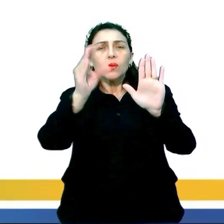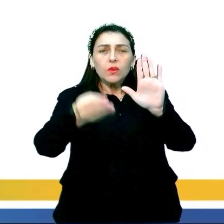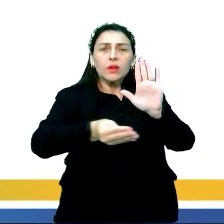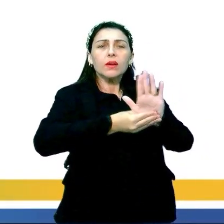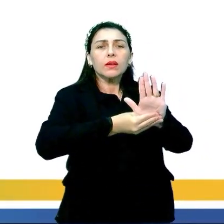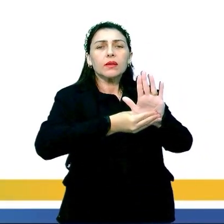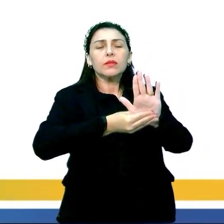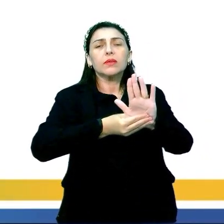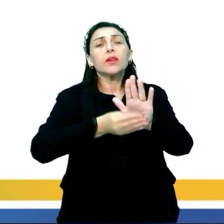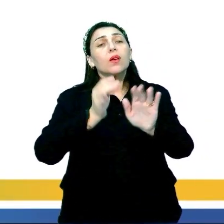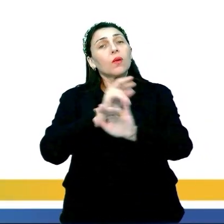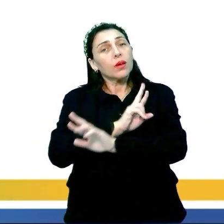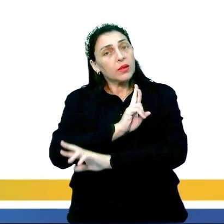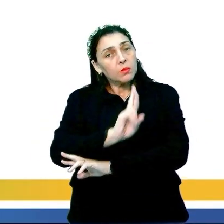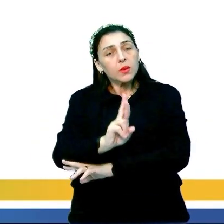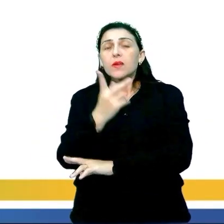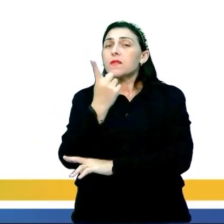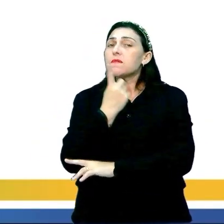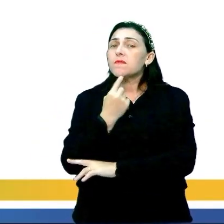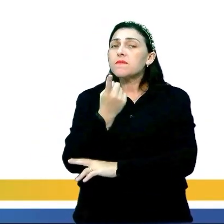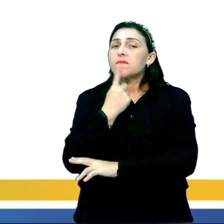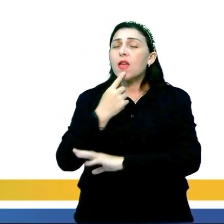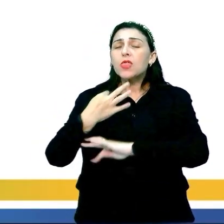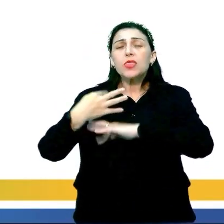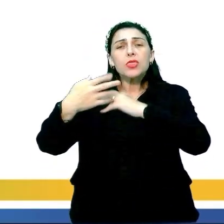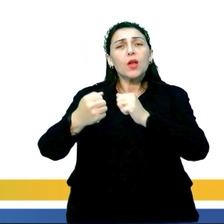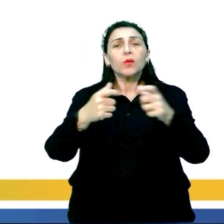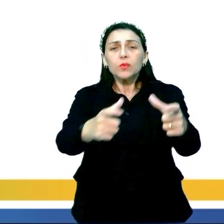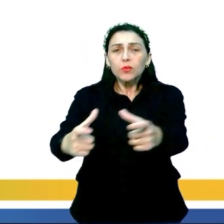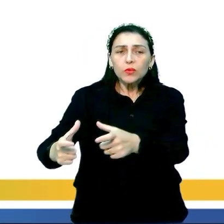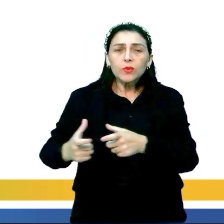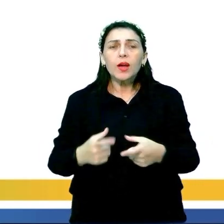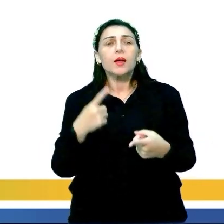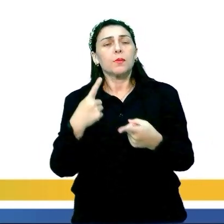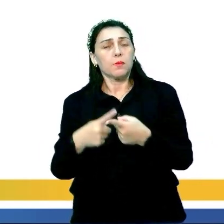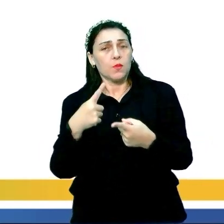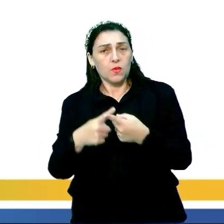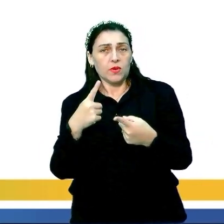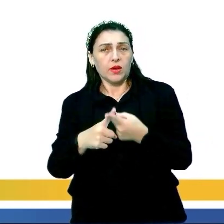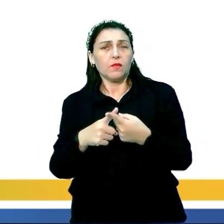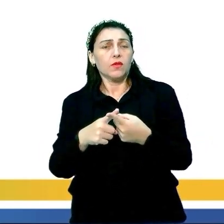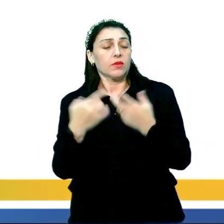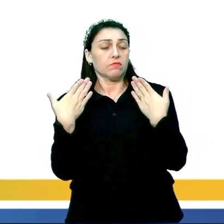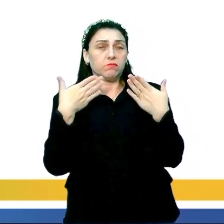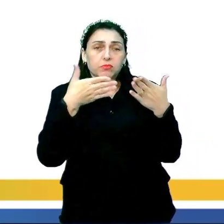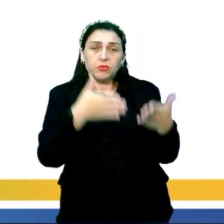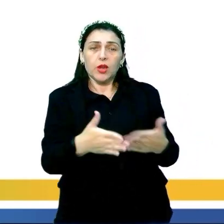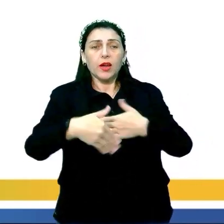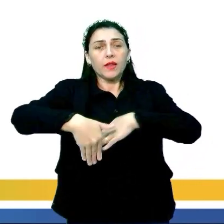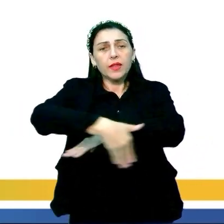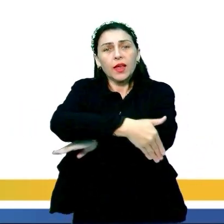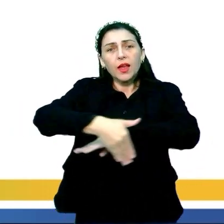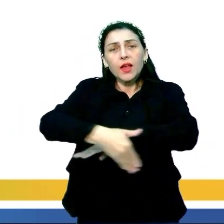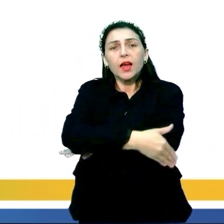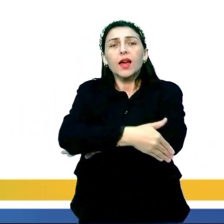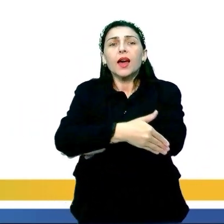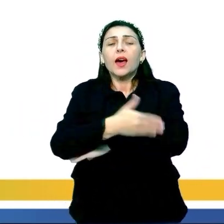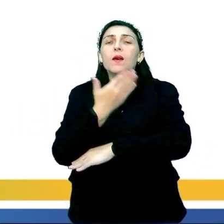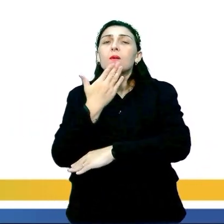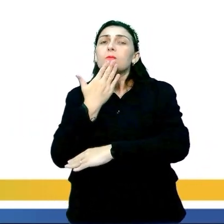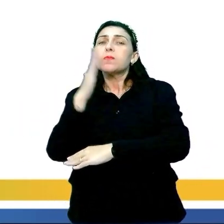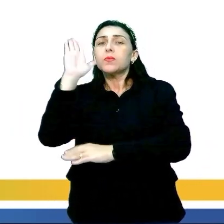veiculados? E aí eu respondi em vermelho, em todos os lugares, porque em todos os lugares que você chega, na rua, nas